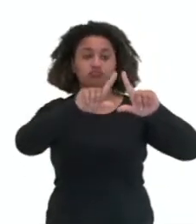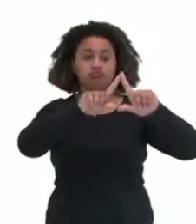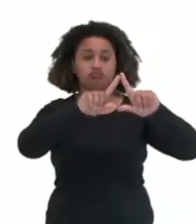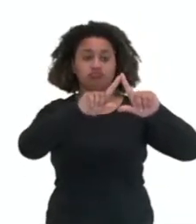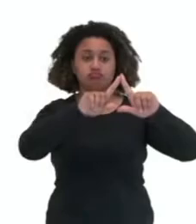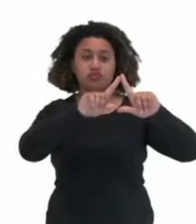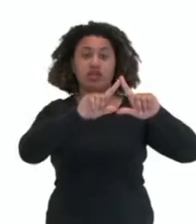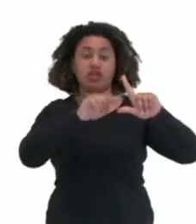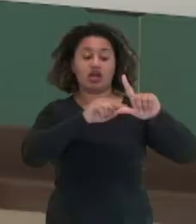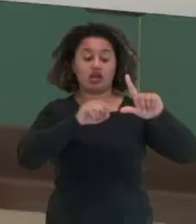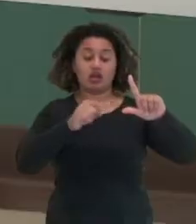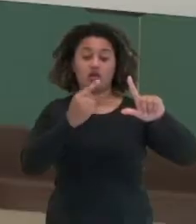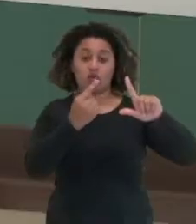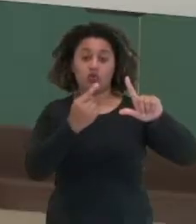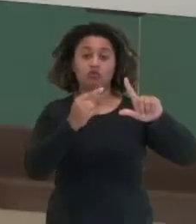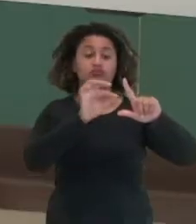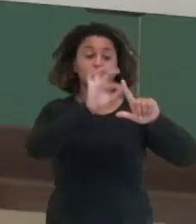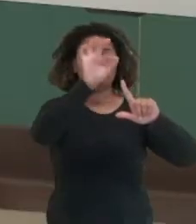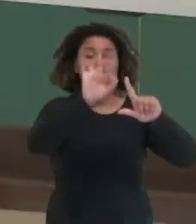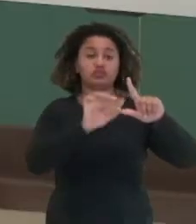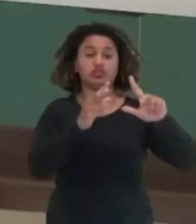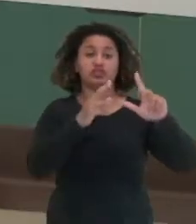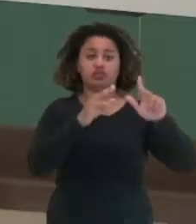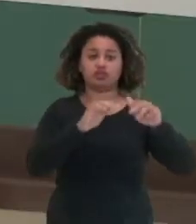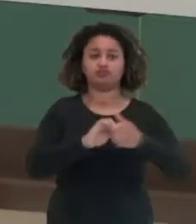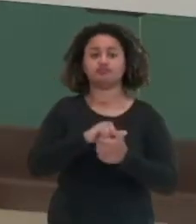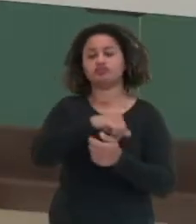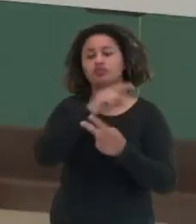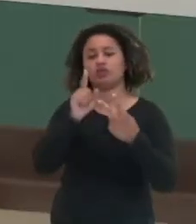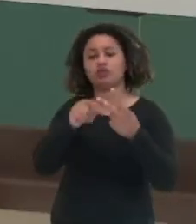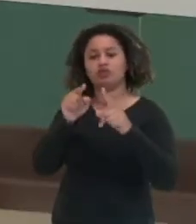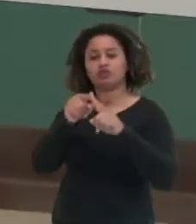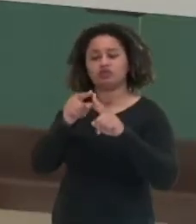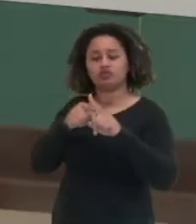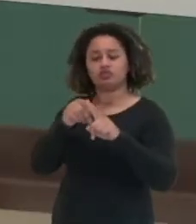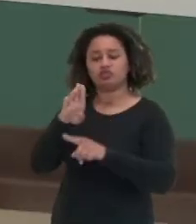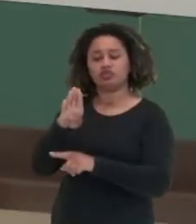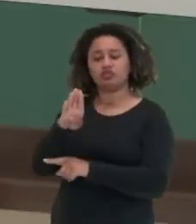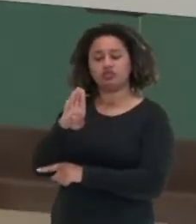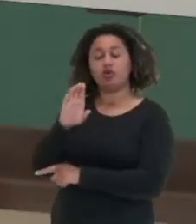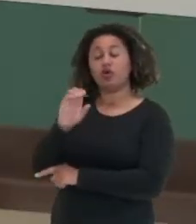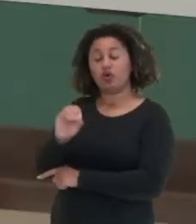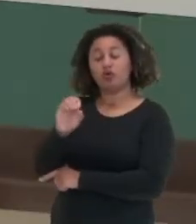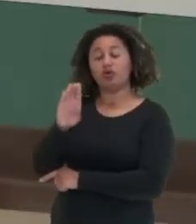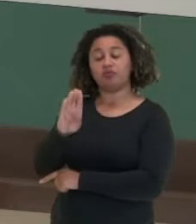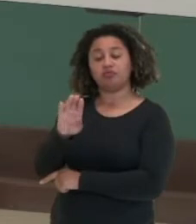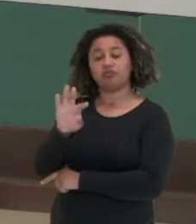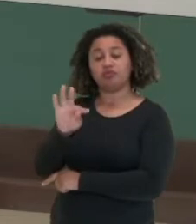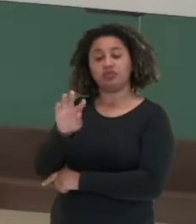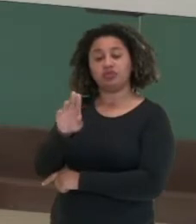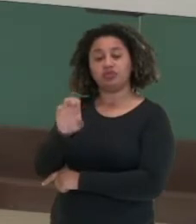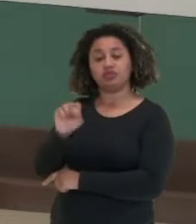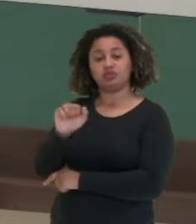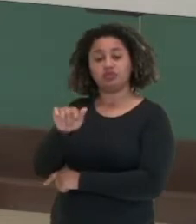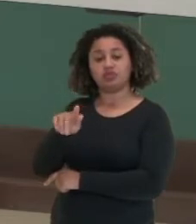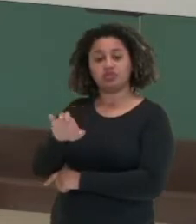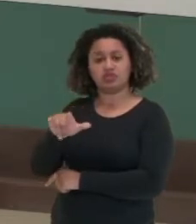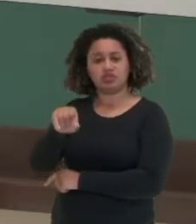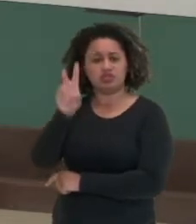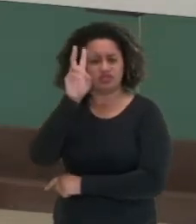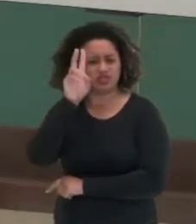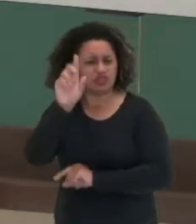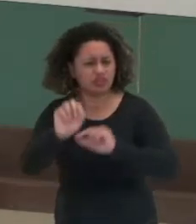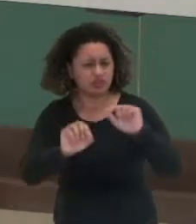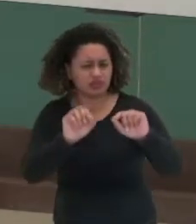aqui, obtusângulo. Lembra o que é um triângulo obtusângulo? É um triângulo onde um dos